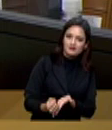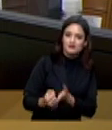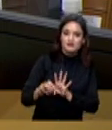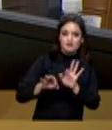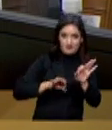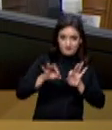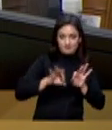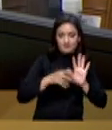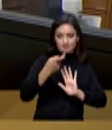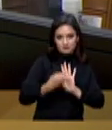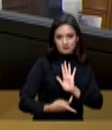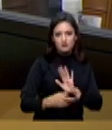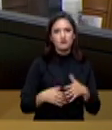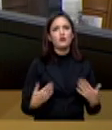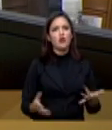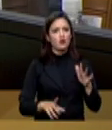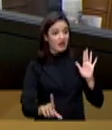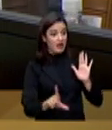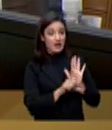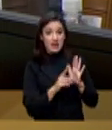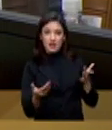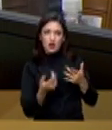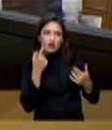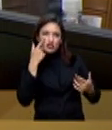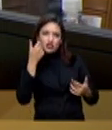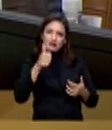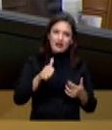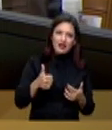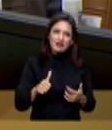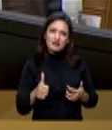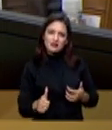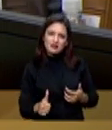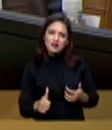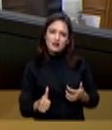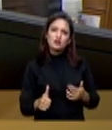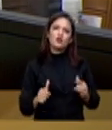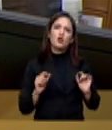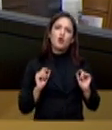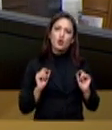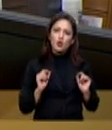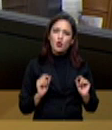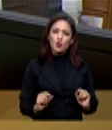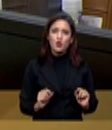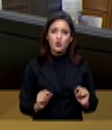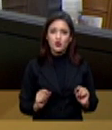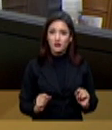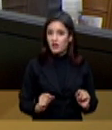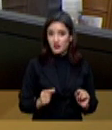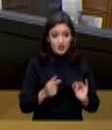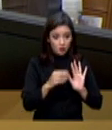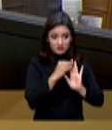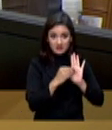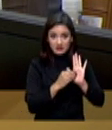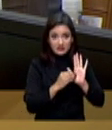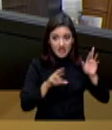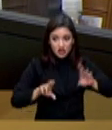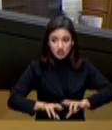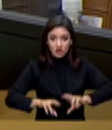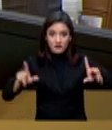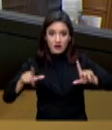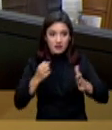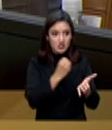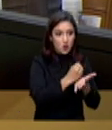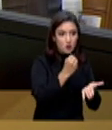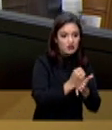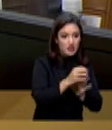programa A legislação que estamos analisando não extinguem diretamente a previsão de contratos de